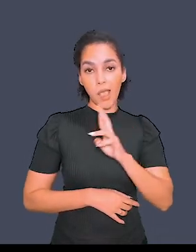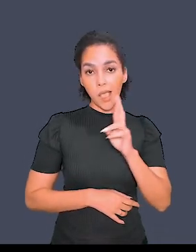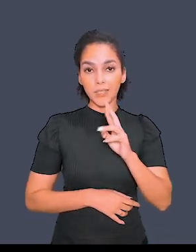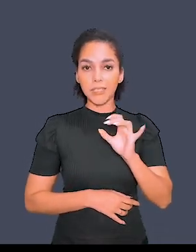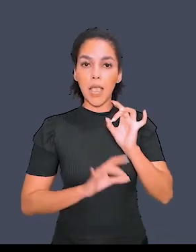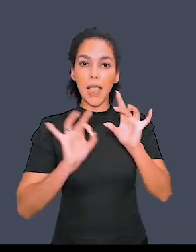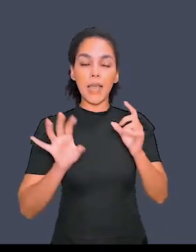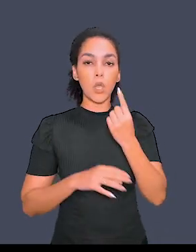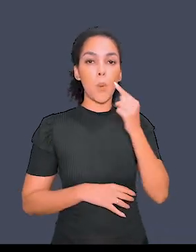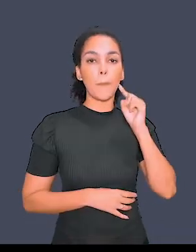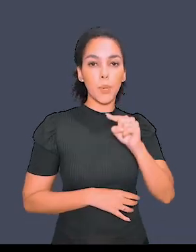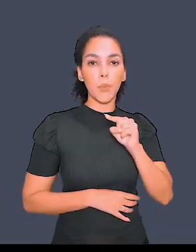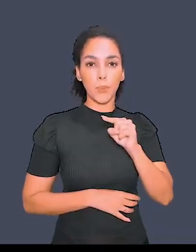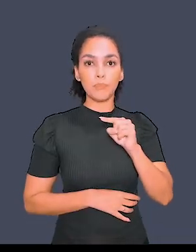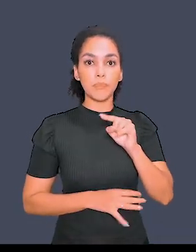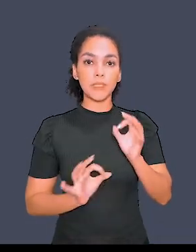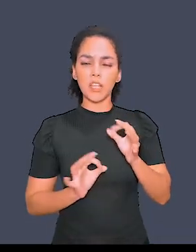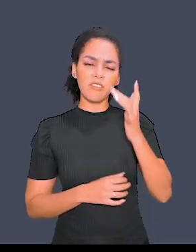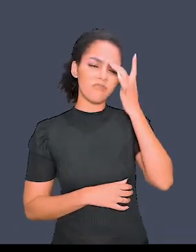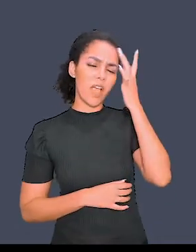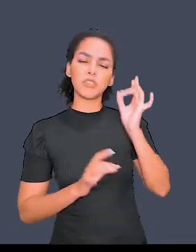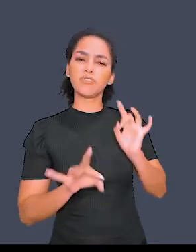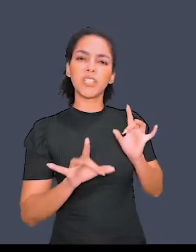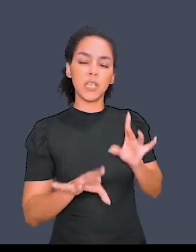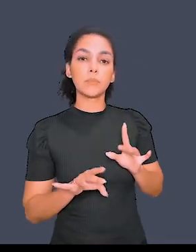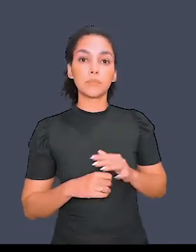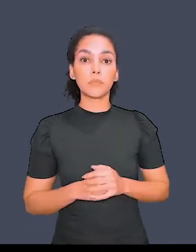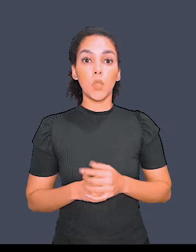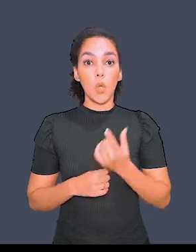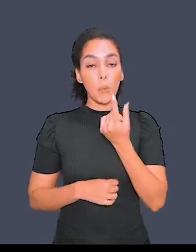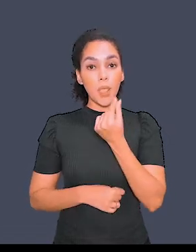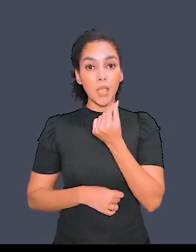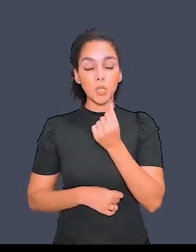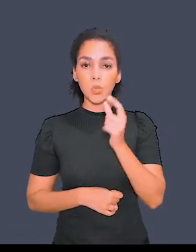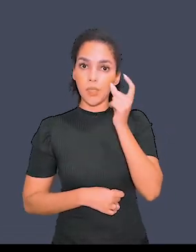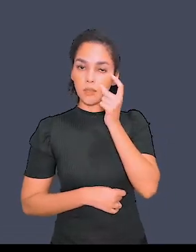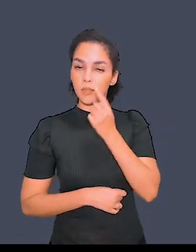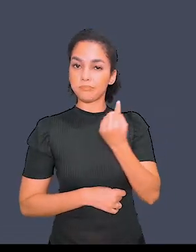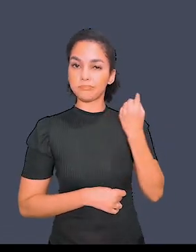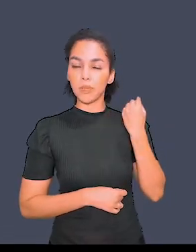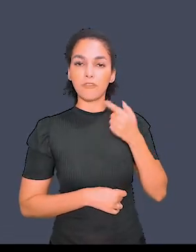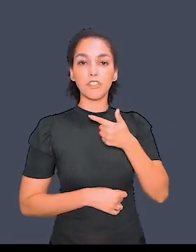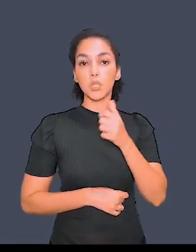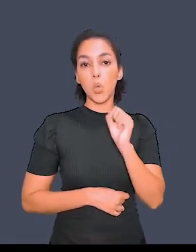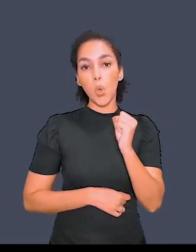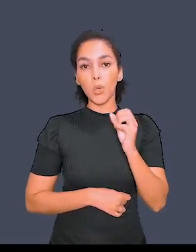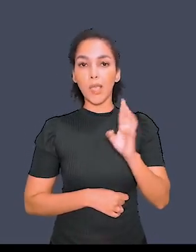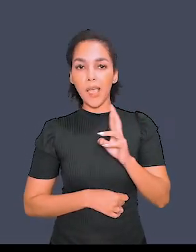por cada 1.000 milhas múltiplos com grande facilidade. Inclusive o preço de custo interessante daquela época era